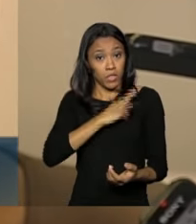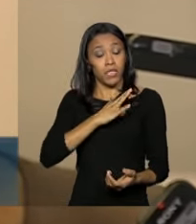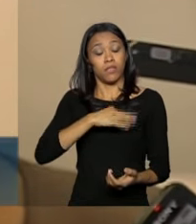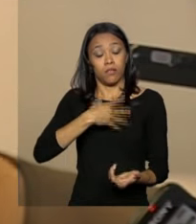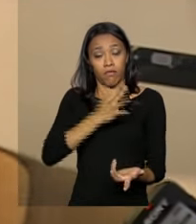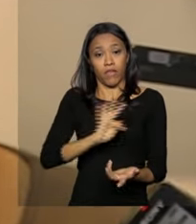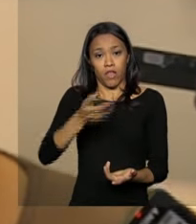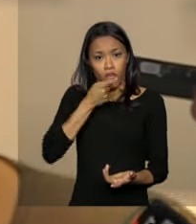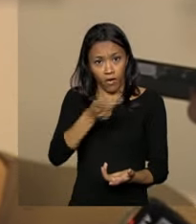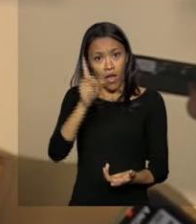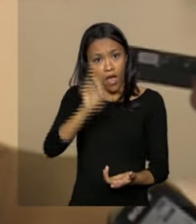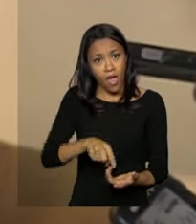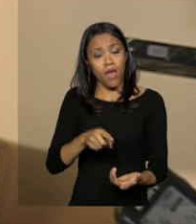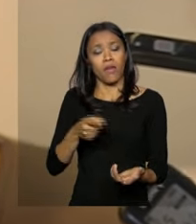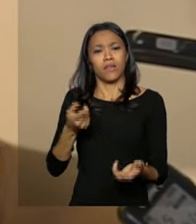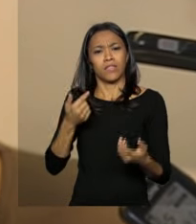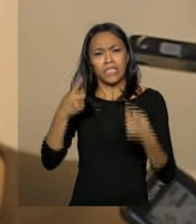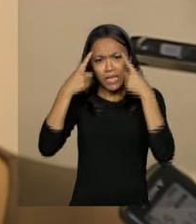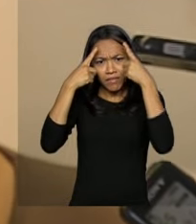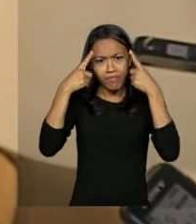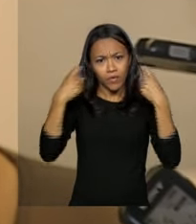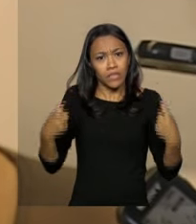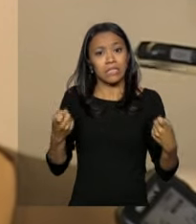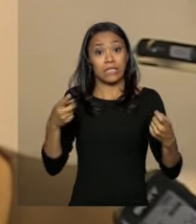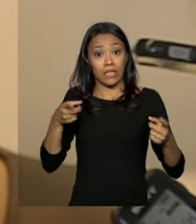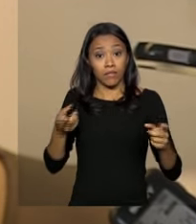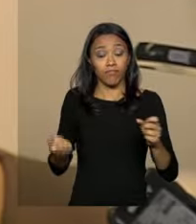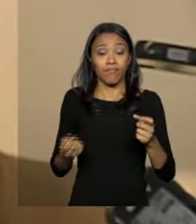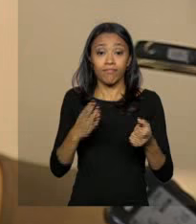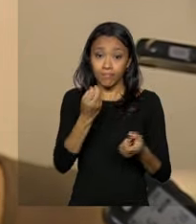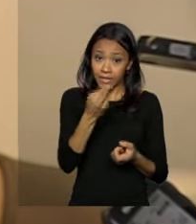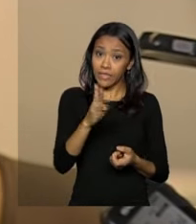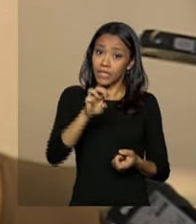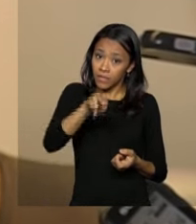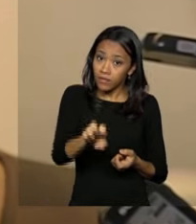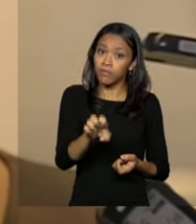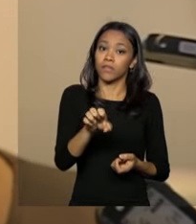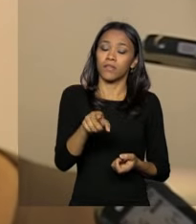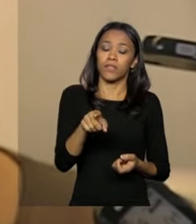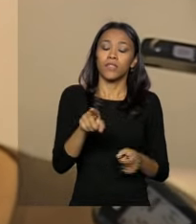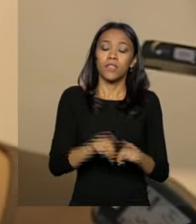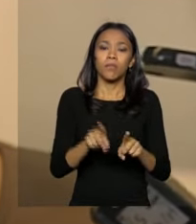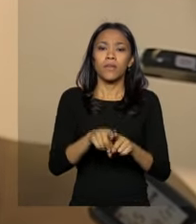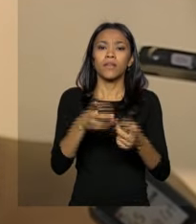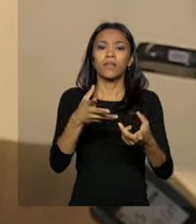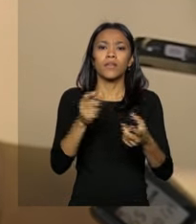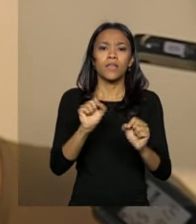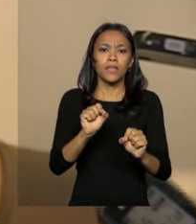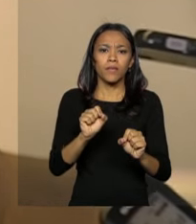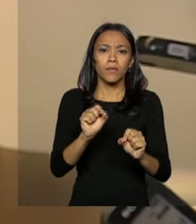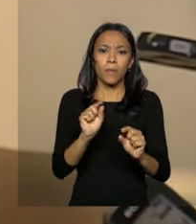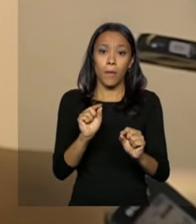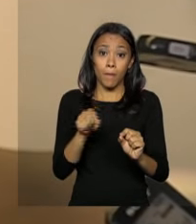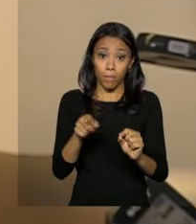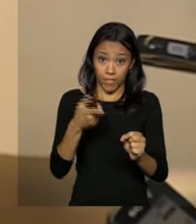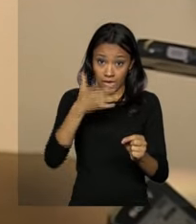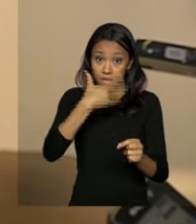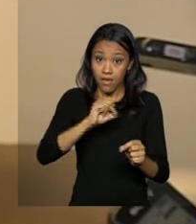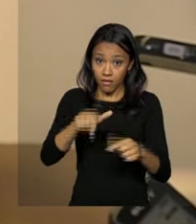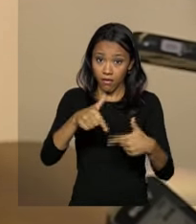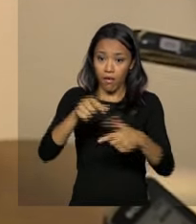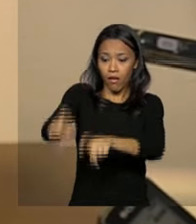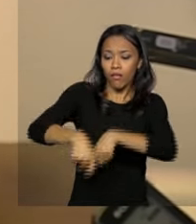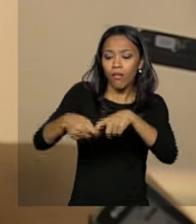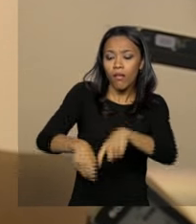crime organizado, e substituir por atividades econômicas sustentáveis, inclusivas do ponto de vista social, que viabilize para o produtor